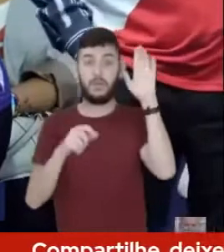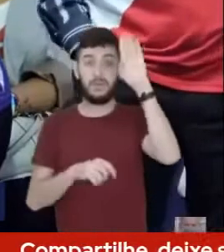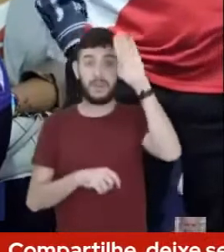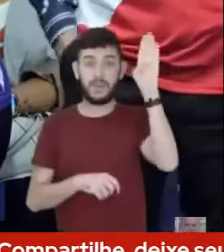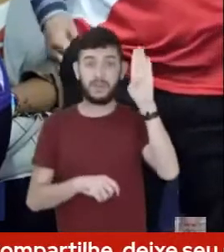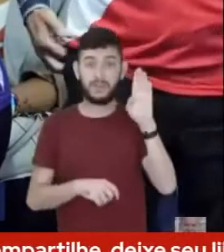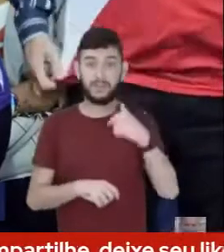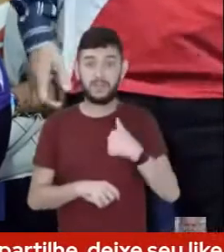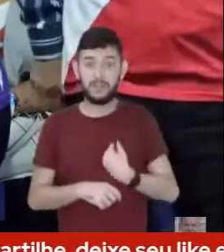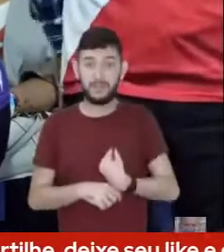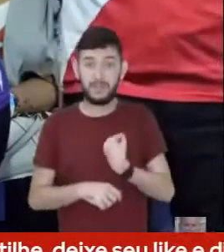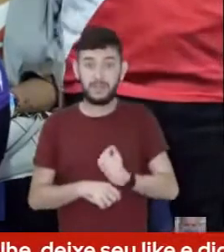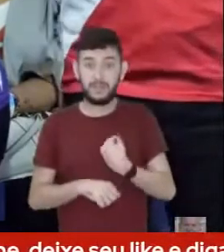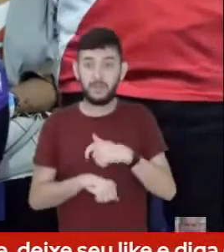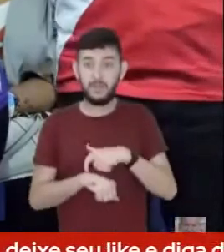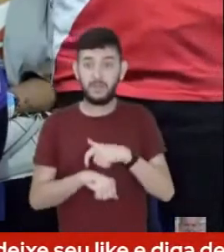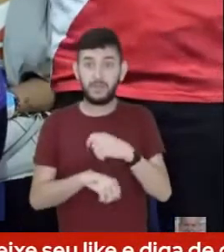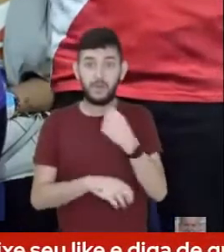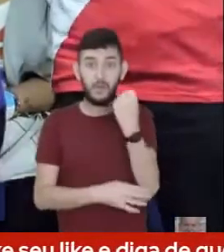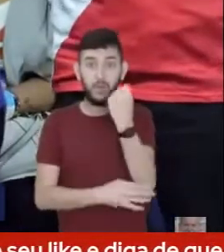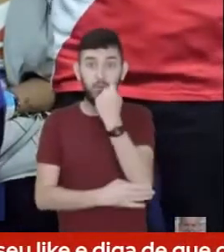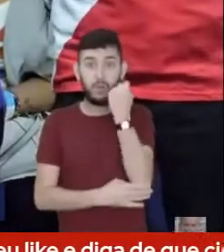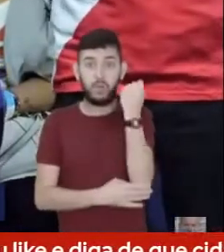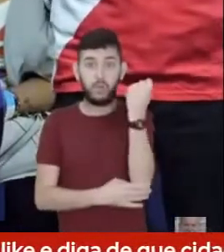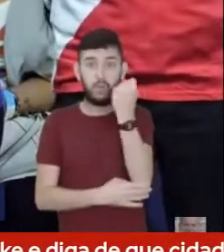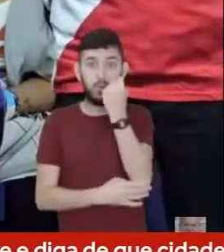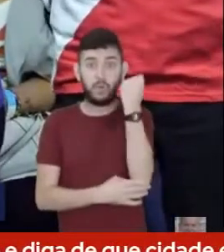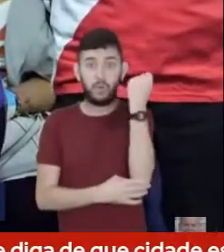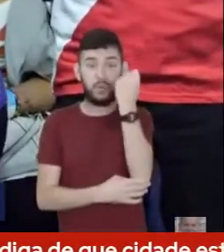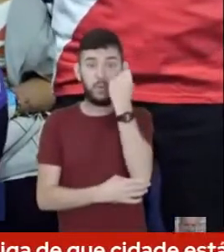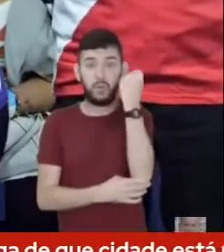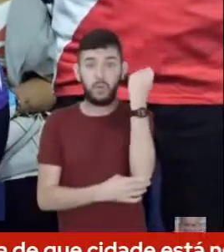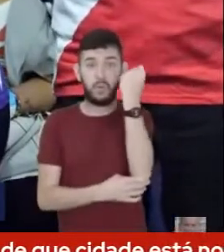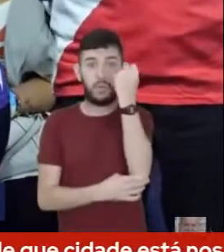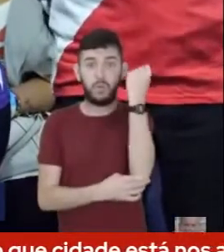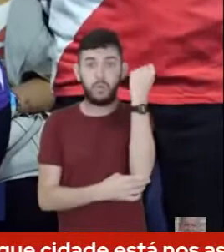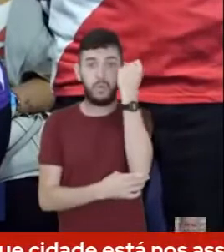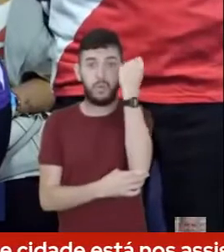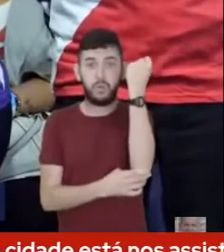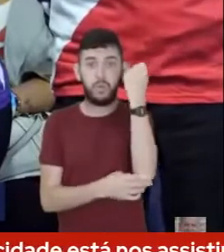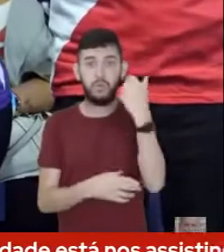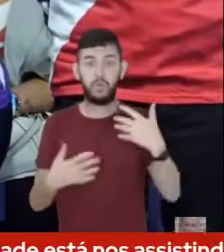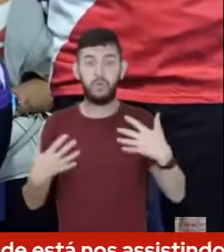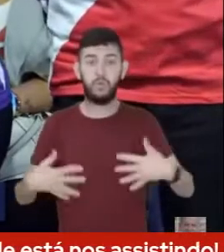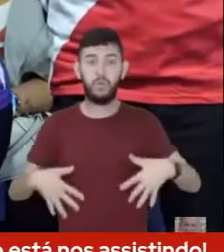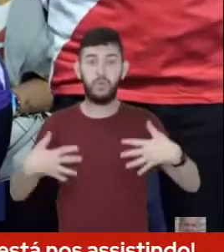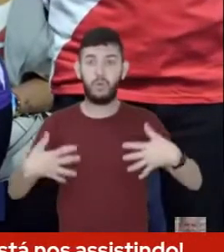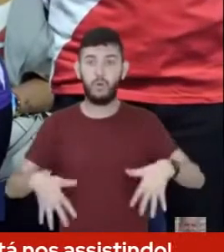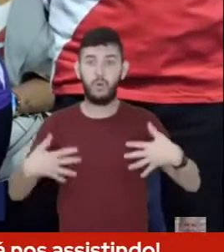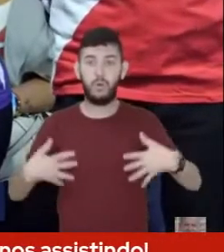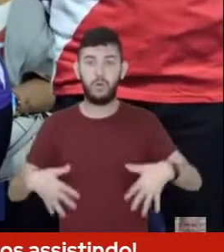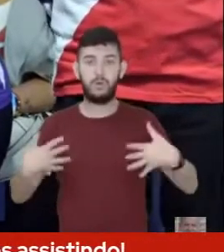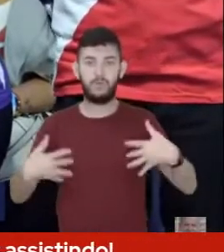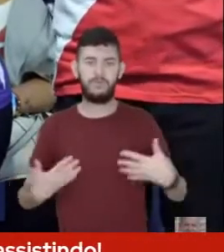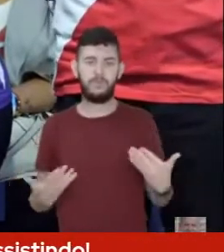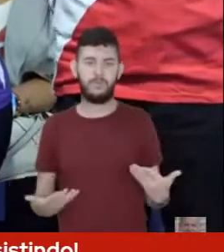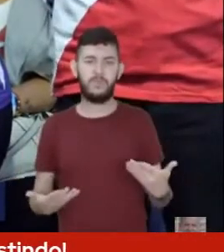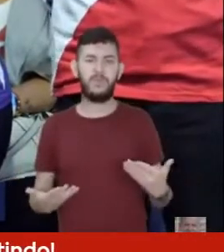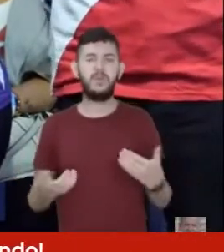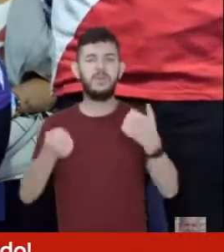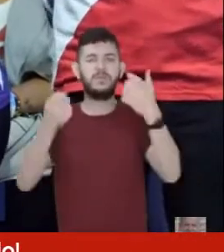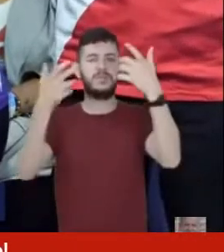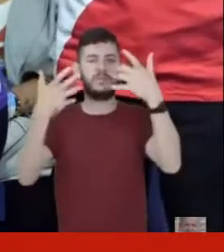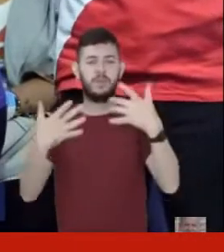Porque falar de políticas públicas aqui, falar de tudo aquilo que o nosso povo